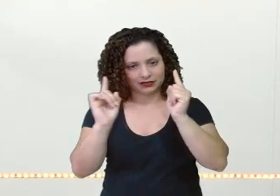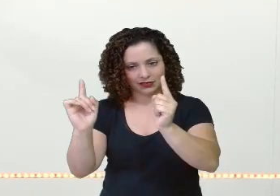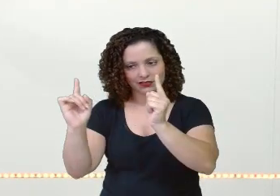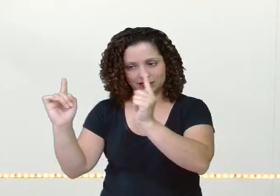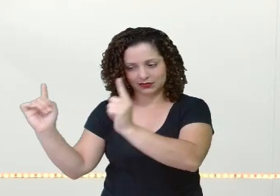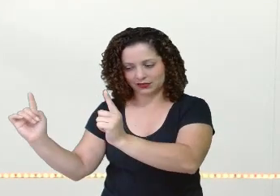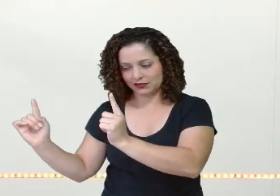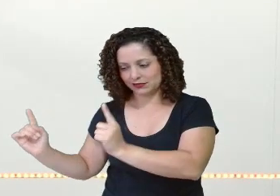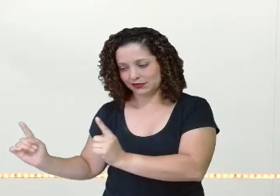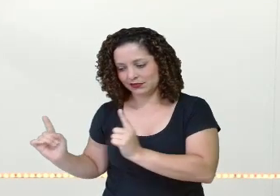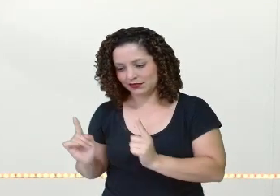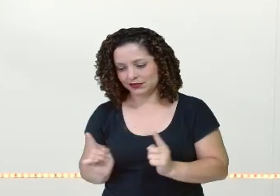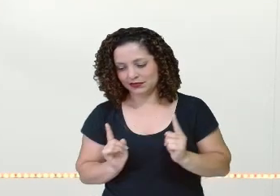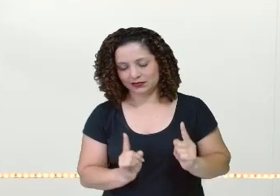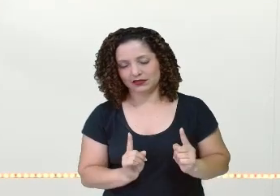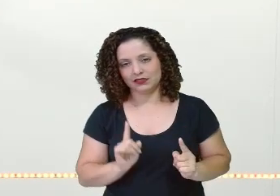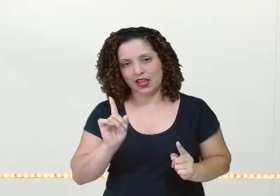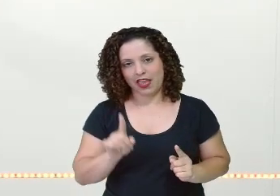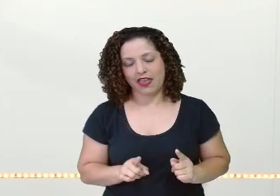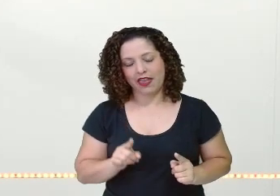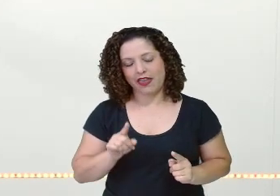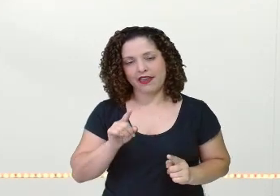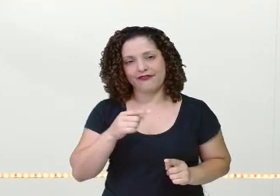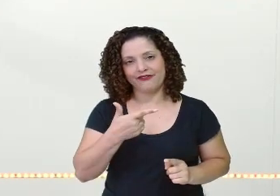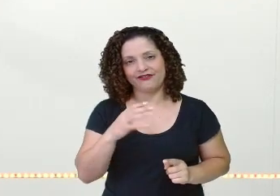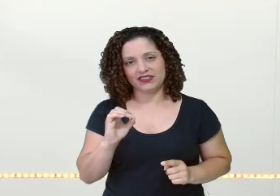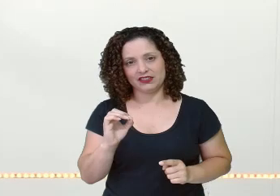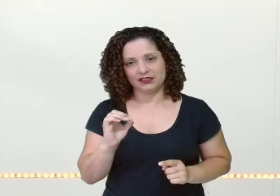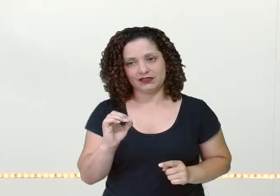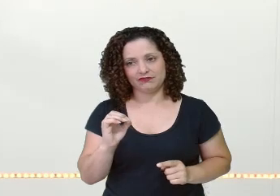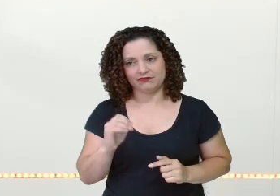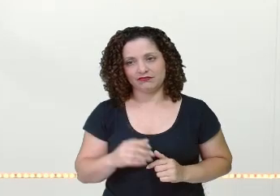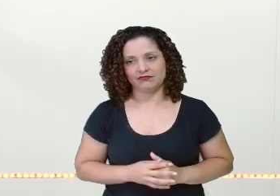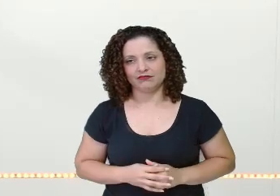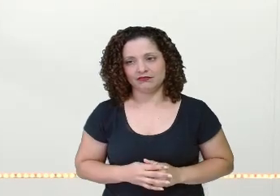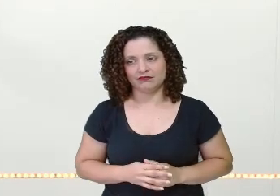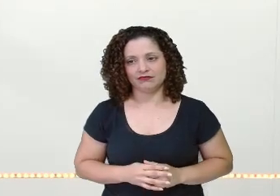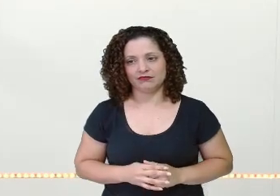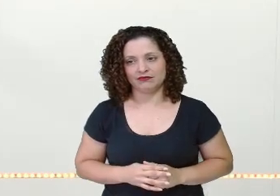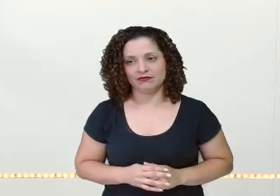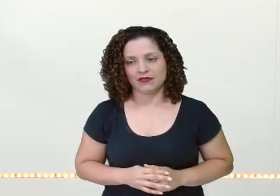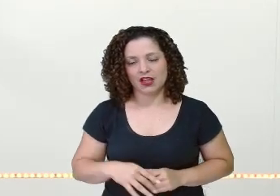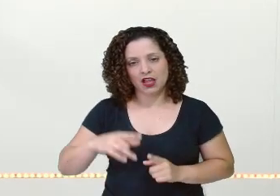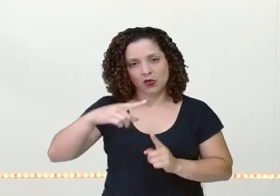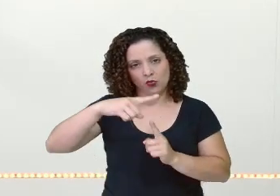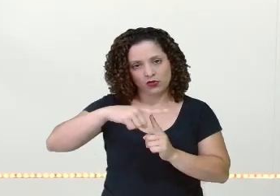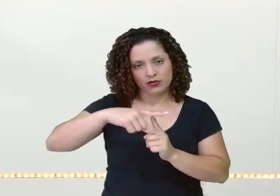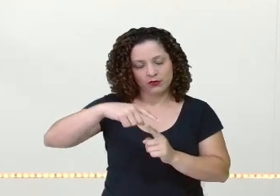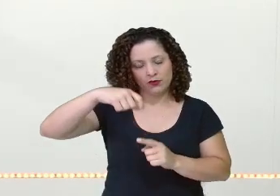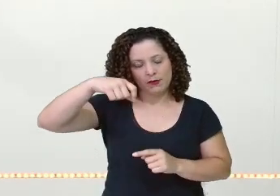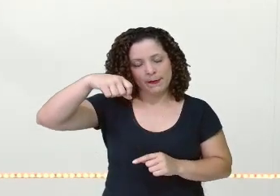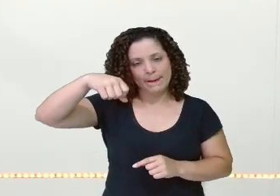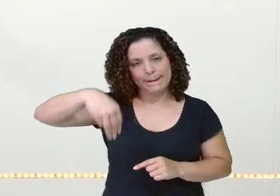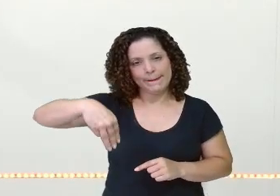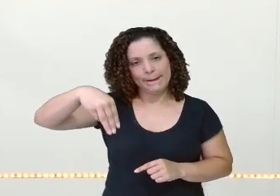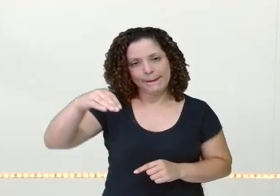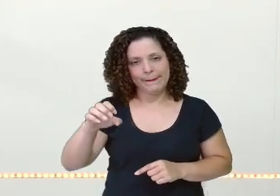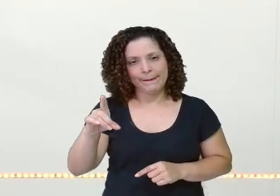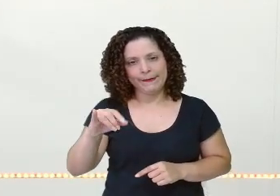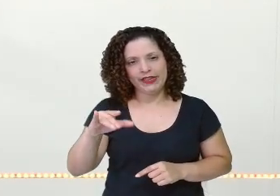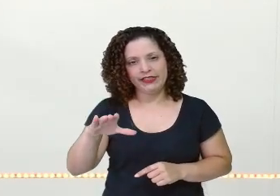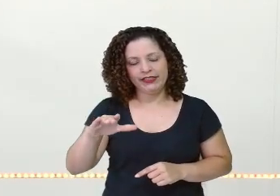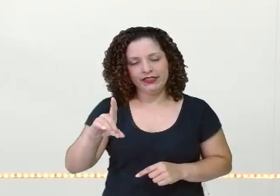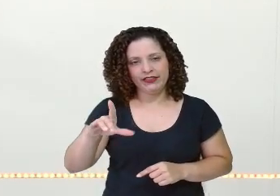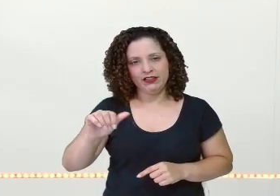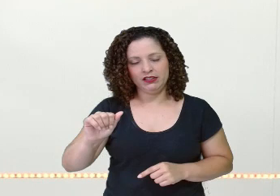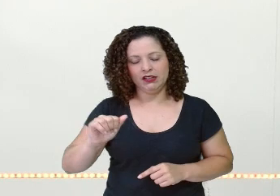20 da outra medida, aqui feet, pés, tá? Em pés, que não é uma medida brasileira, não. Mas aí, só